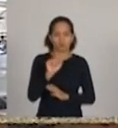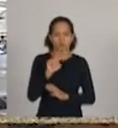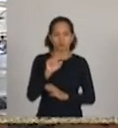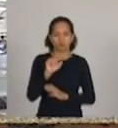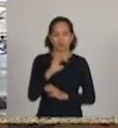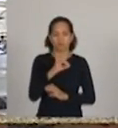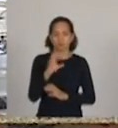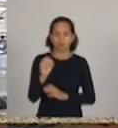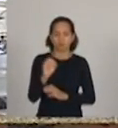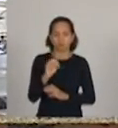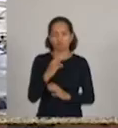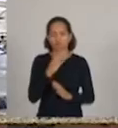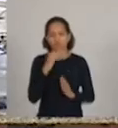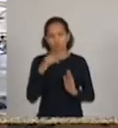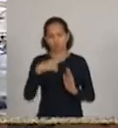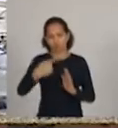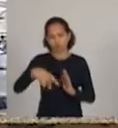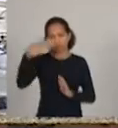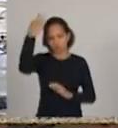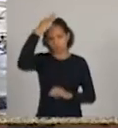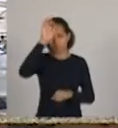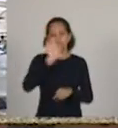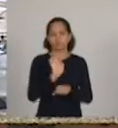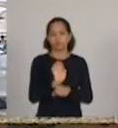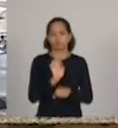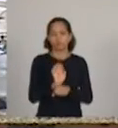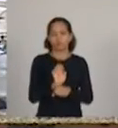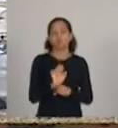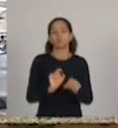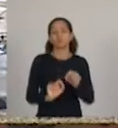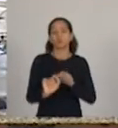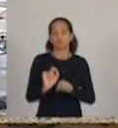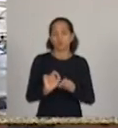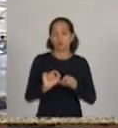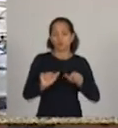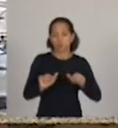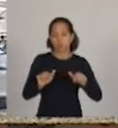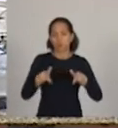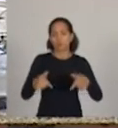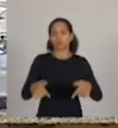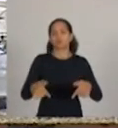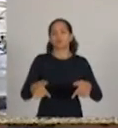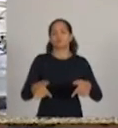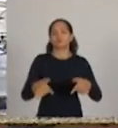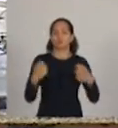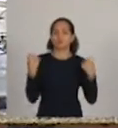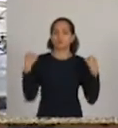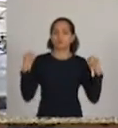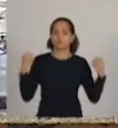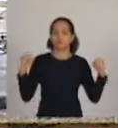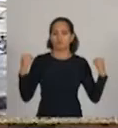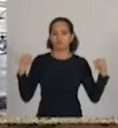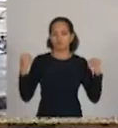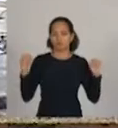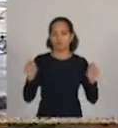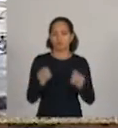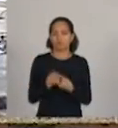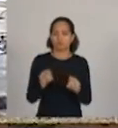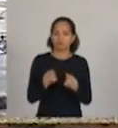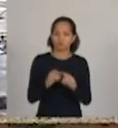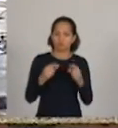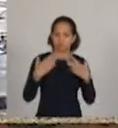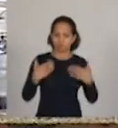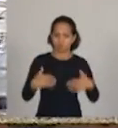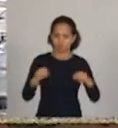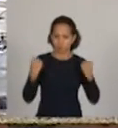que reconhece no Estado do Espírito Santo a prática de atividades físicas e do exercício